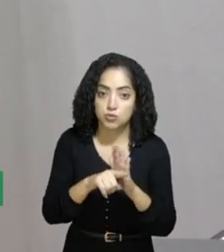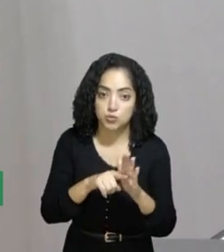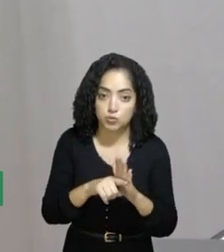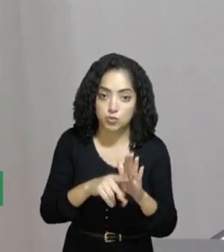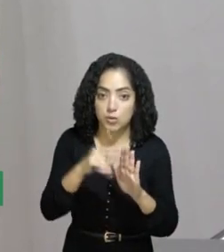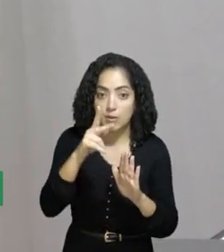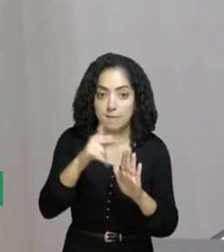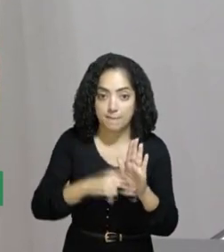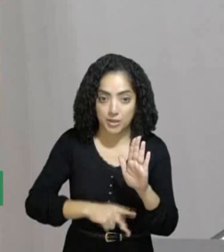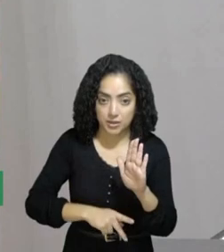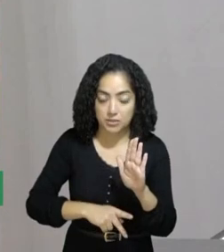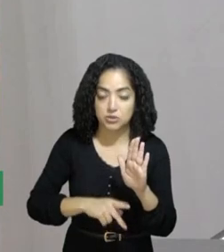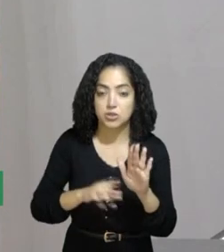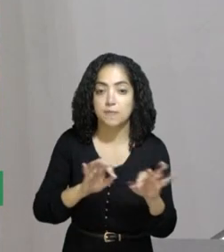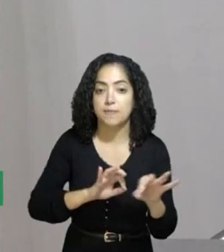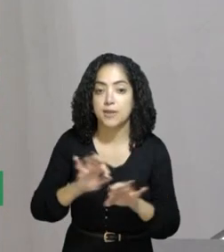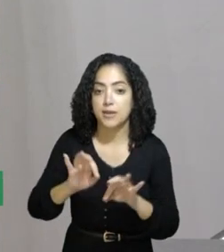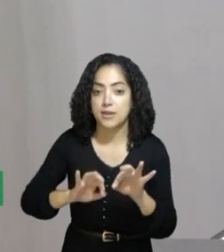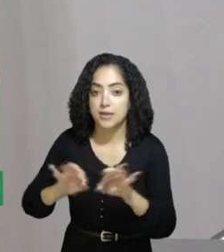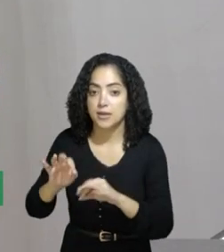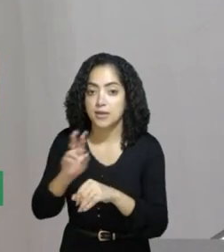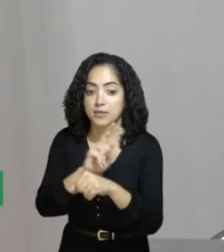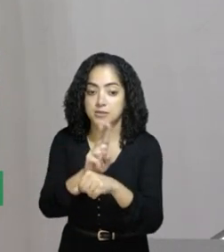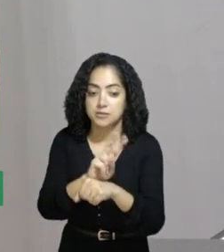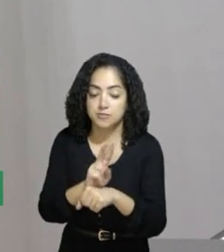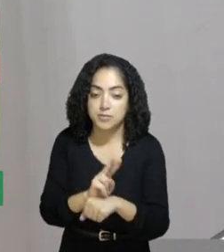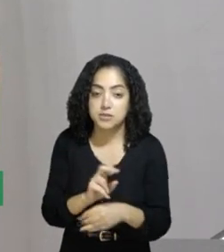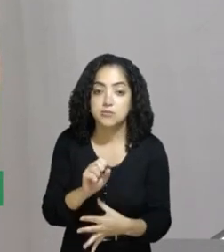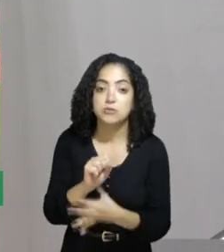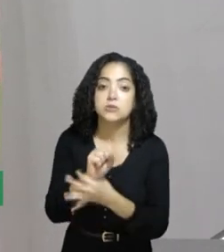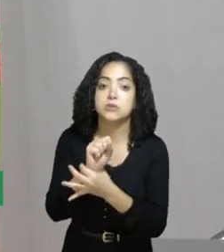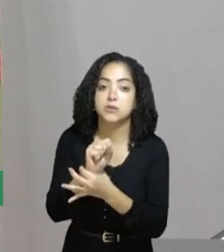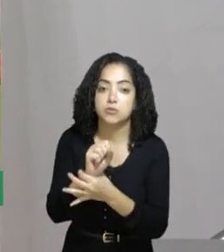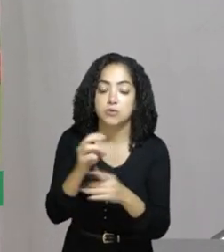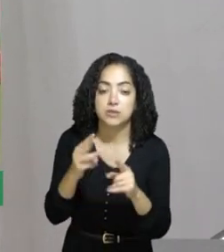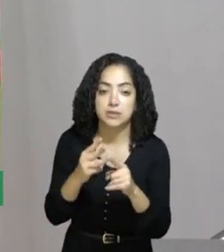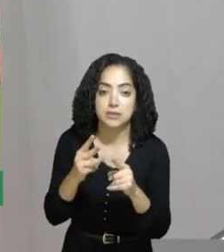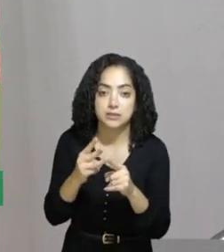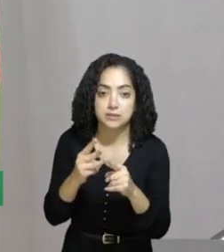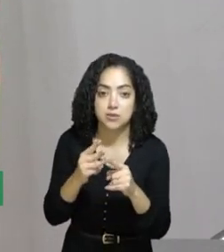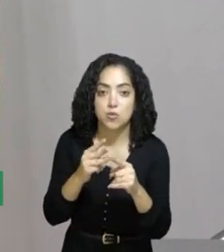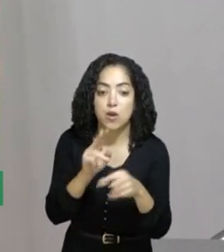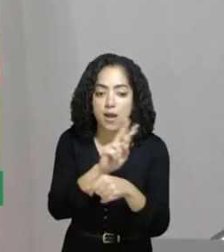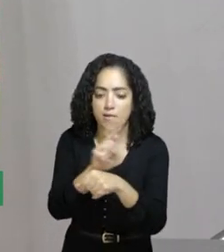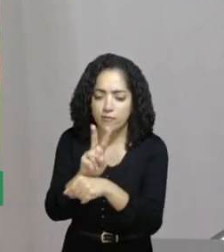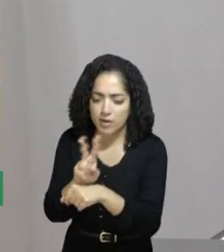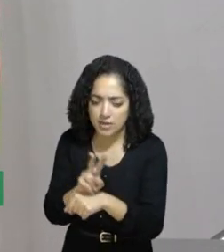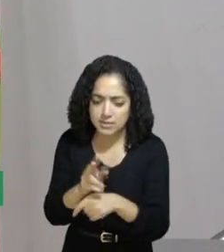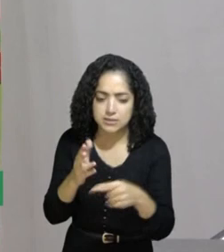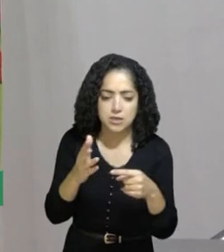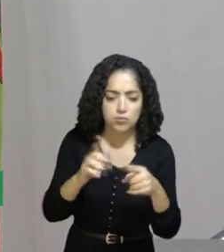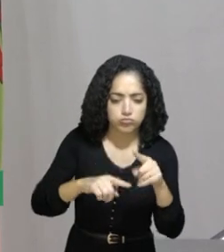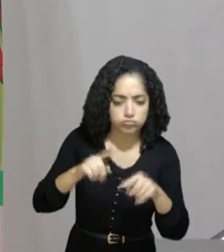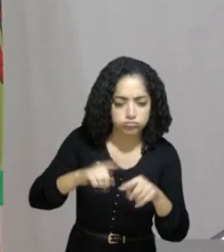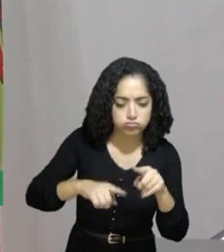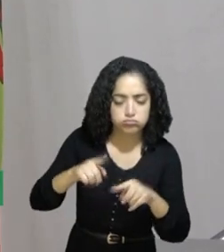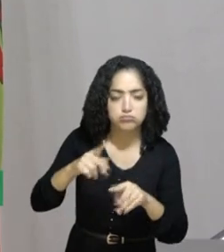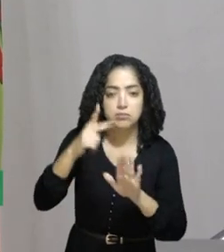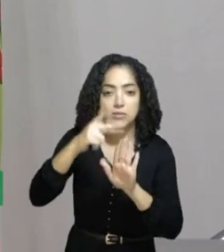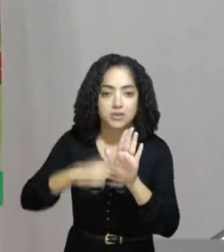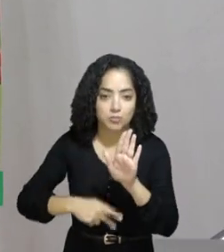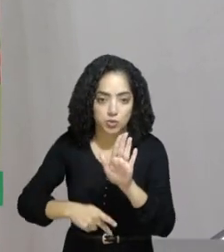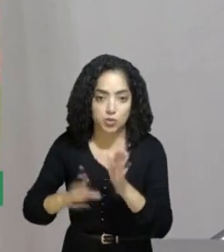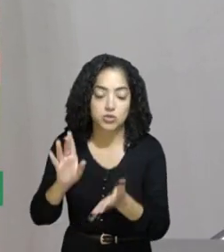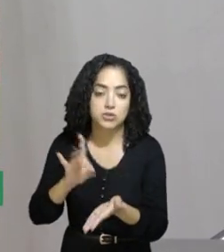planejamento. Segundo, inspeção de segurança. Terceiro, avaliação dos equipamentos. E quarto, projeto